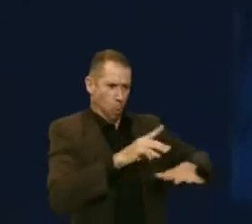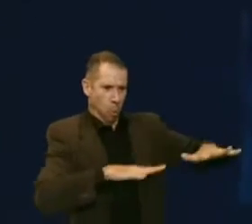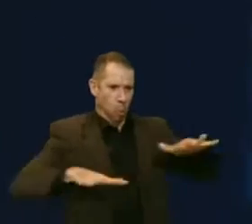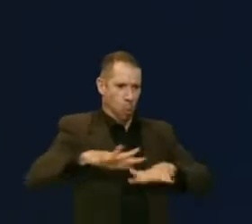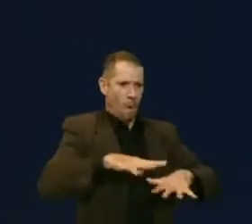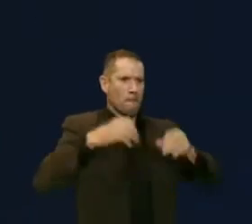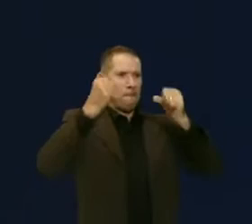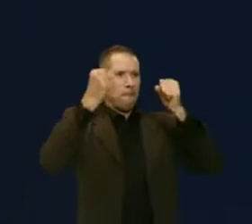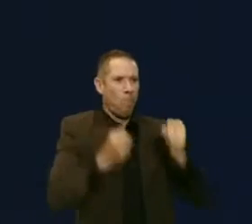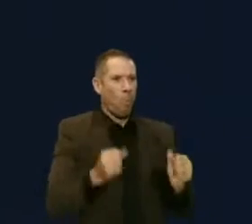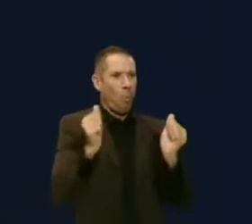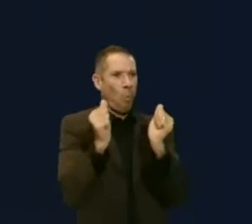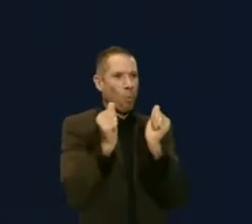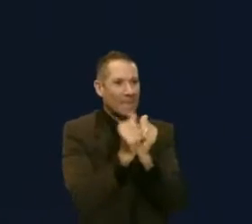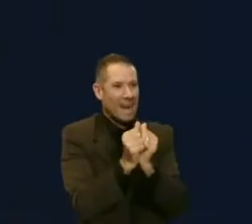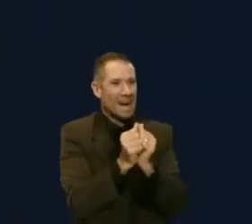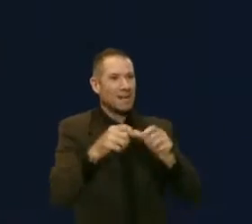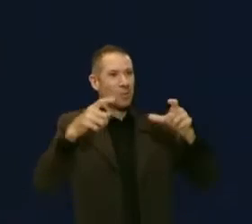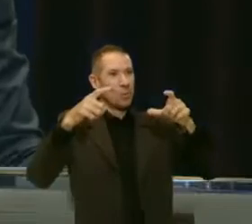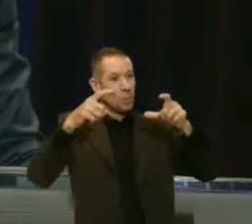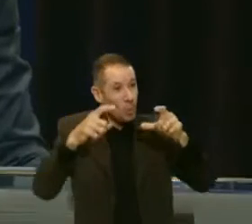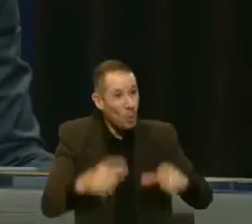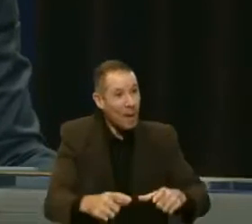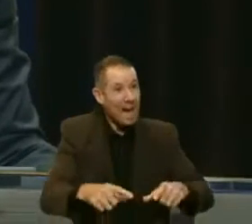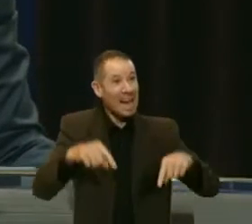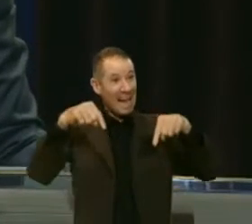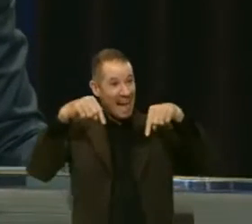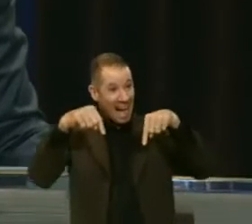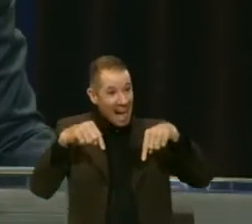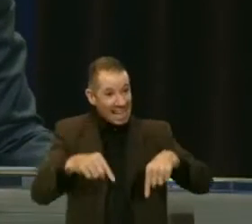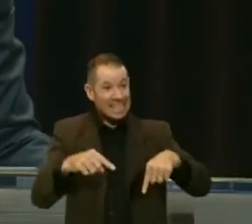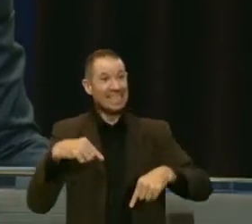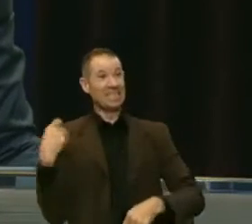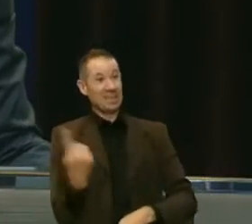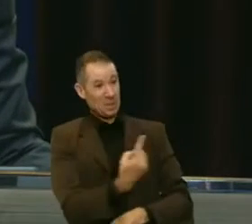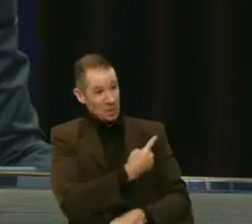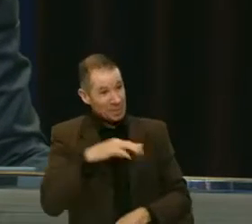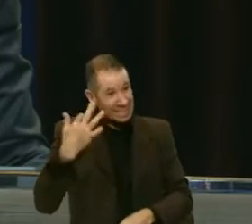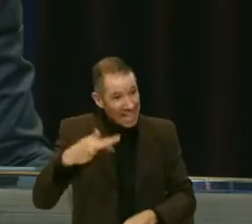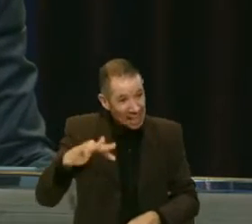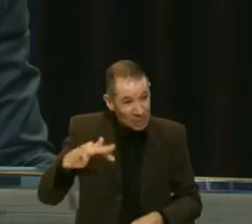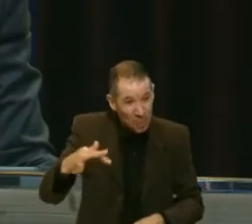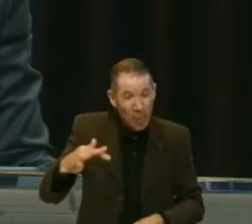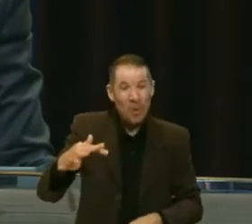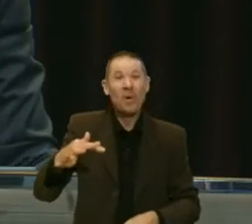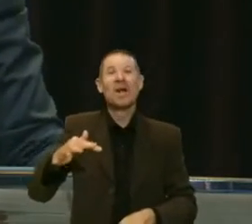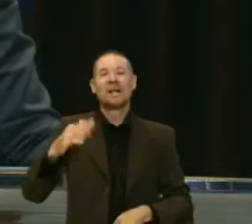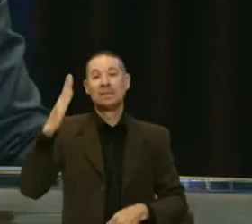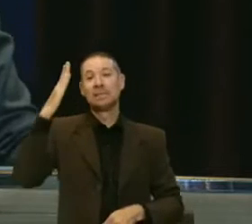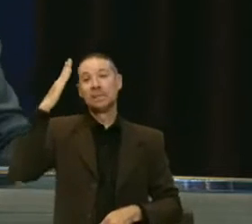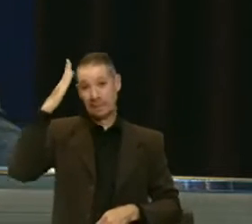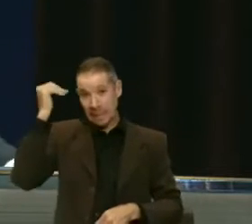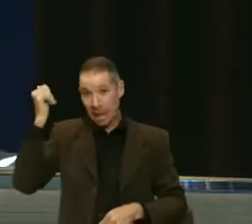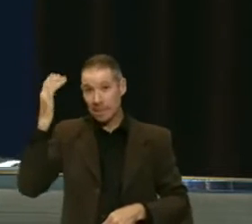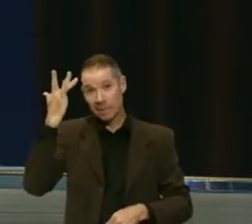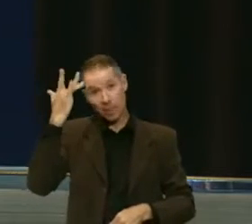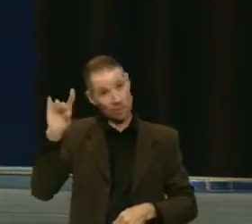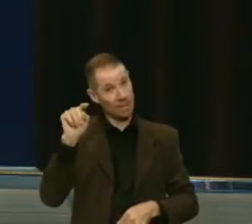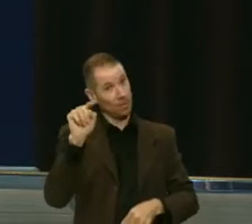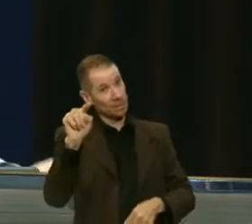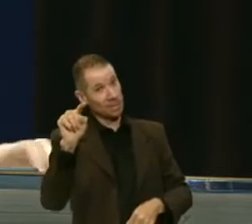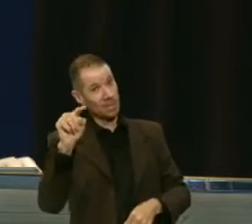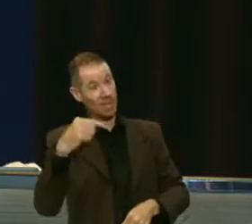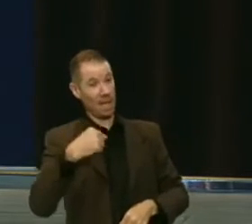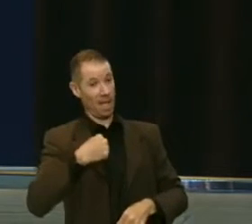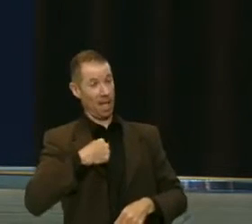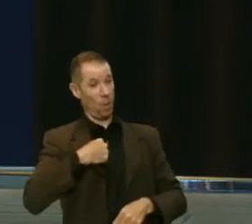poder. No lugar onde estamos, no lugar da nossa dor. Sabe, eu não sei você, mas hoje eu